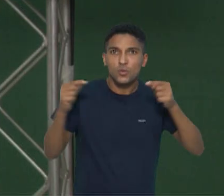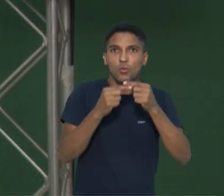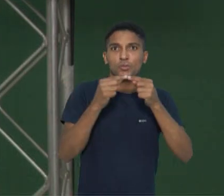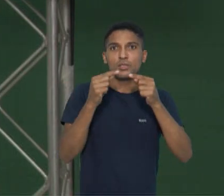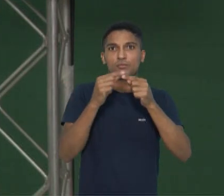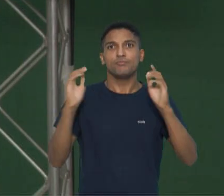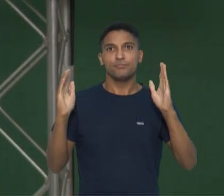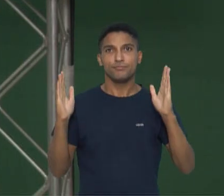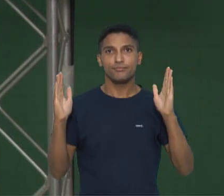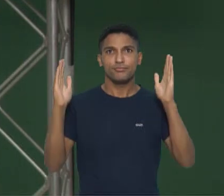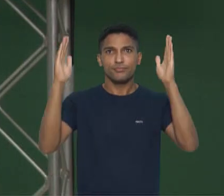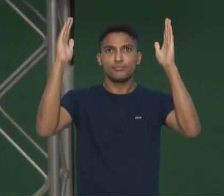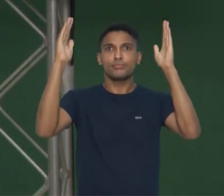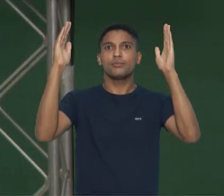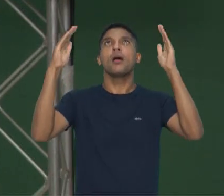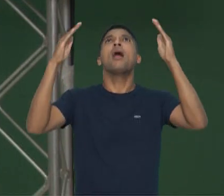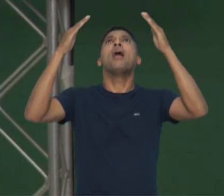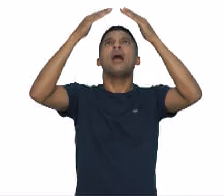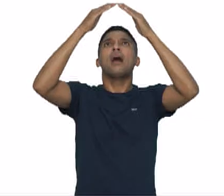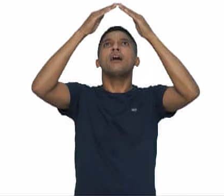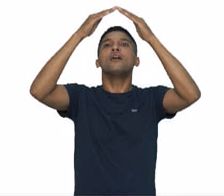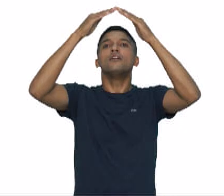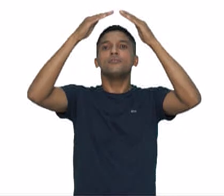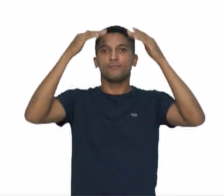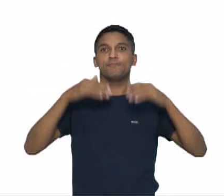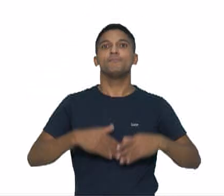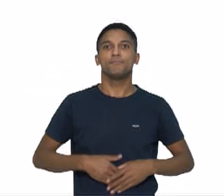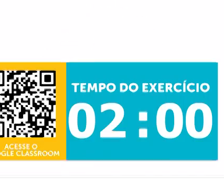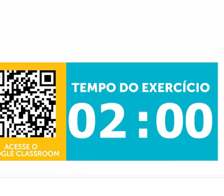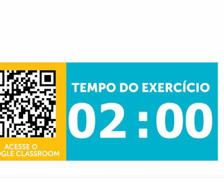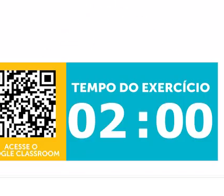daqui a pouquinho a gente confere a resposta.